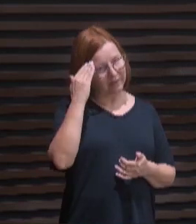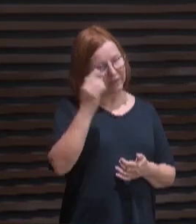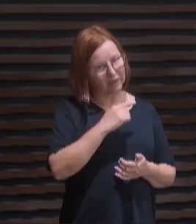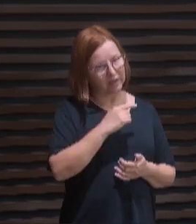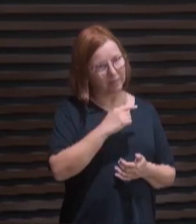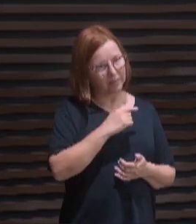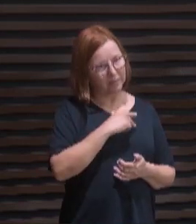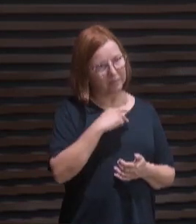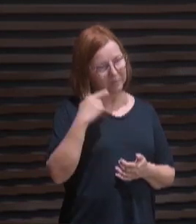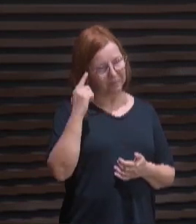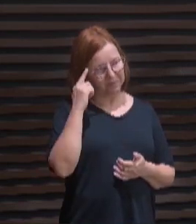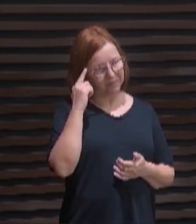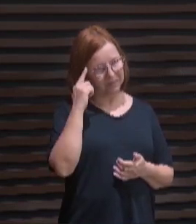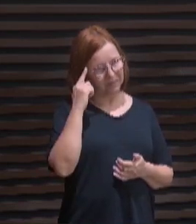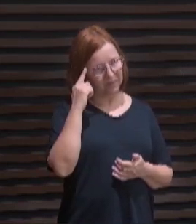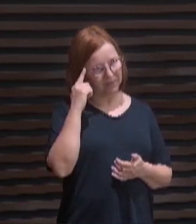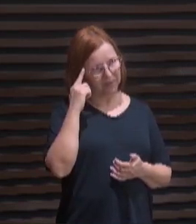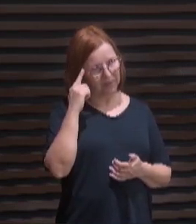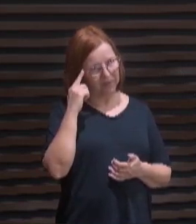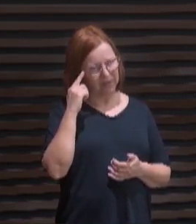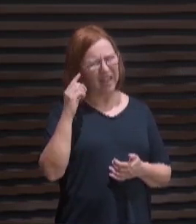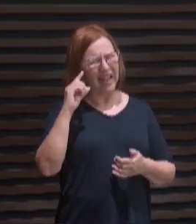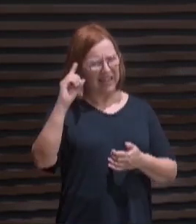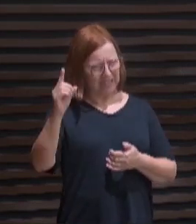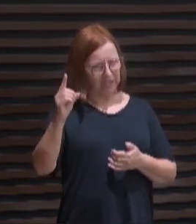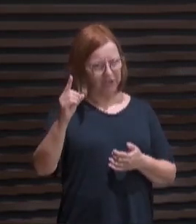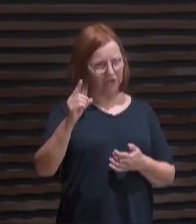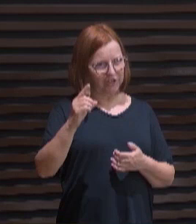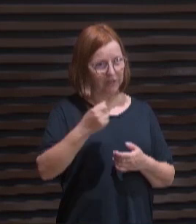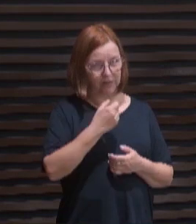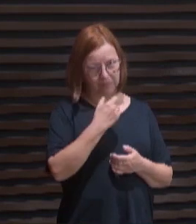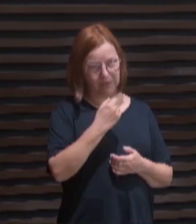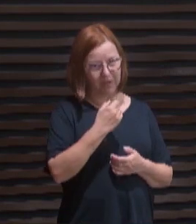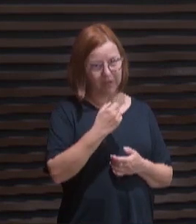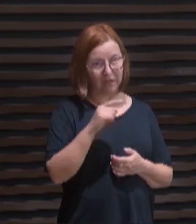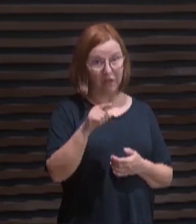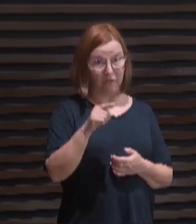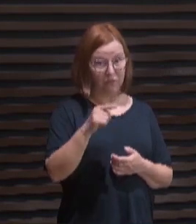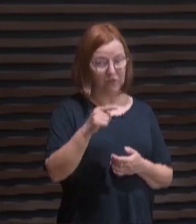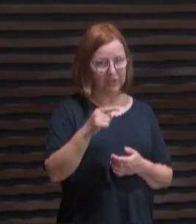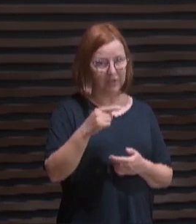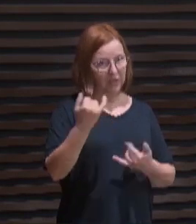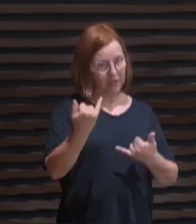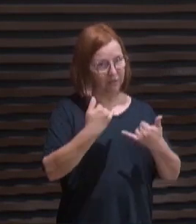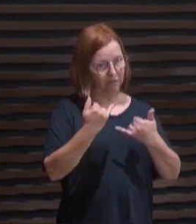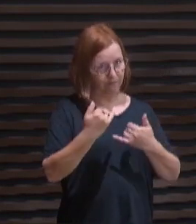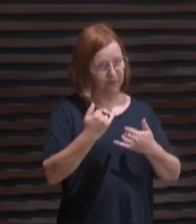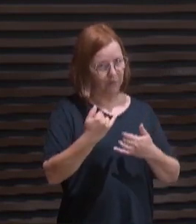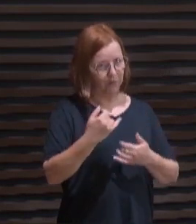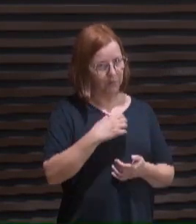naquele dia que eu lhe contei uma história e você riu e depois você falou para mim que se sentiu muito